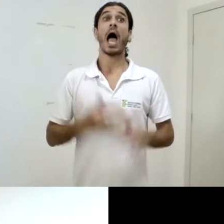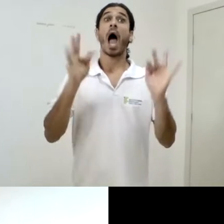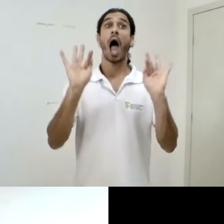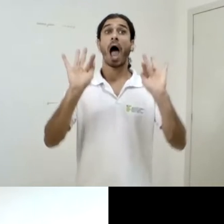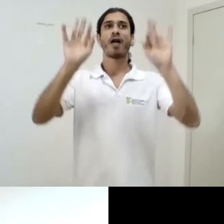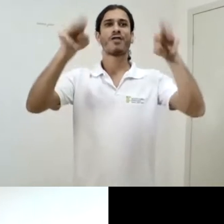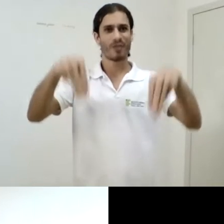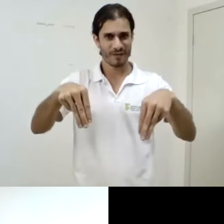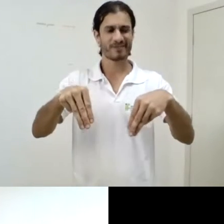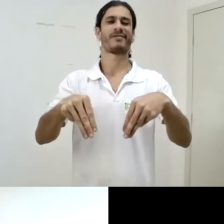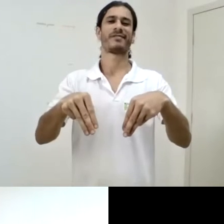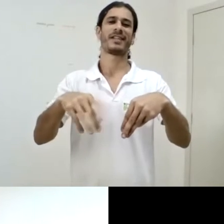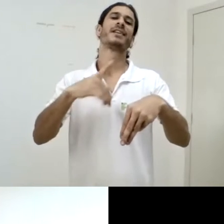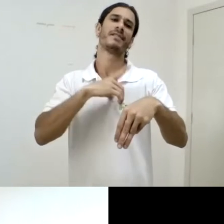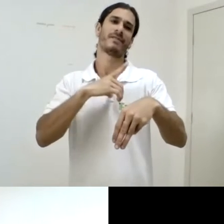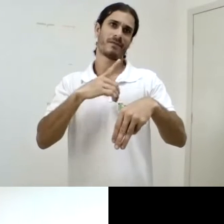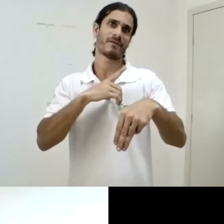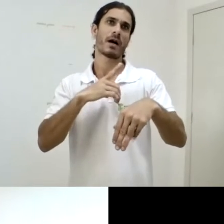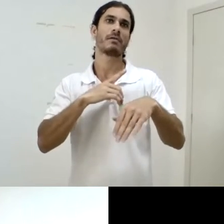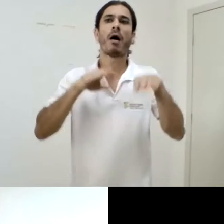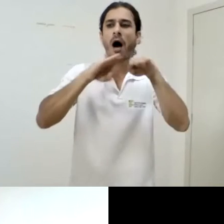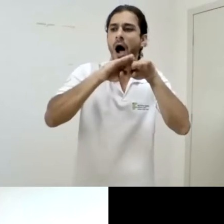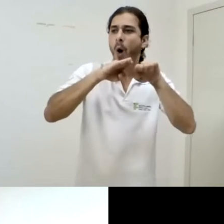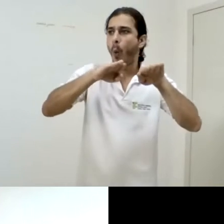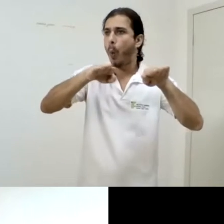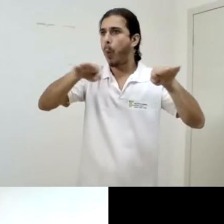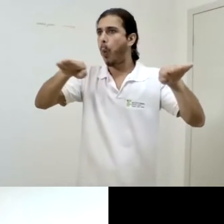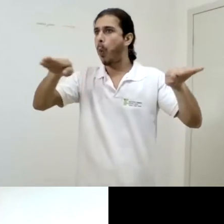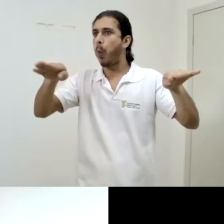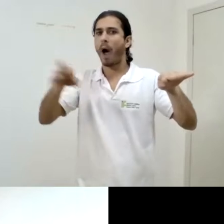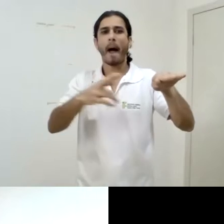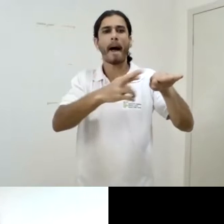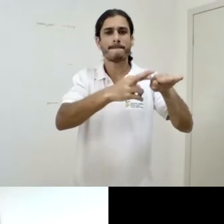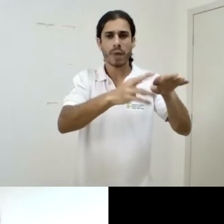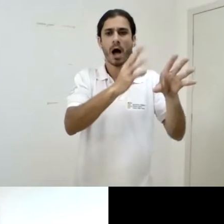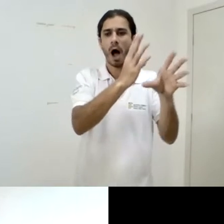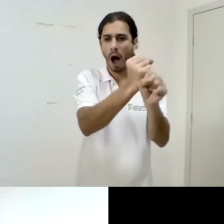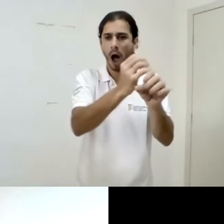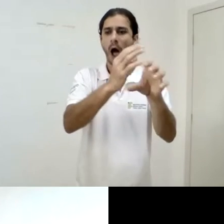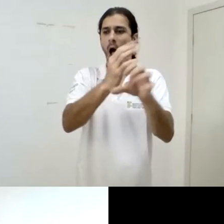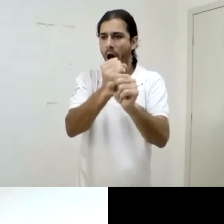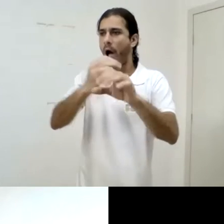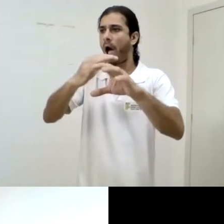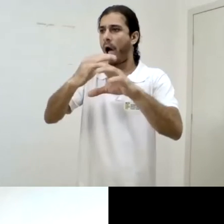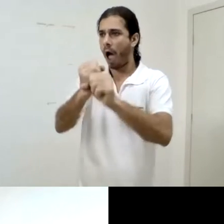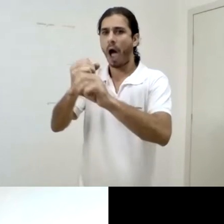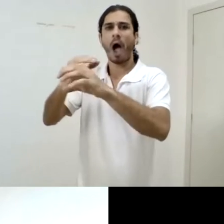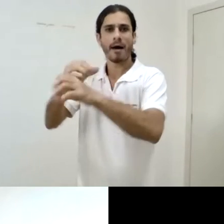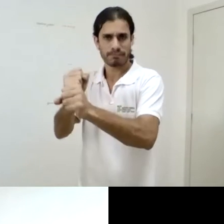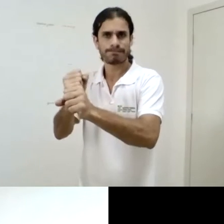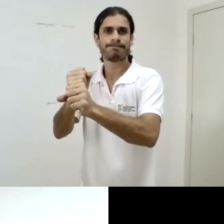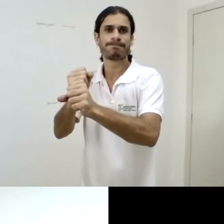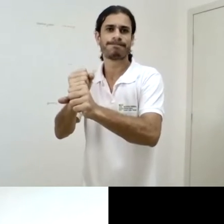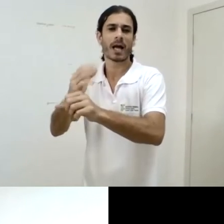um horizonte de resultados, entendeu? de transformação, de ressignificação, melhor